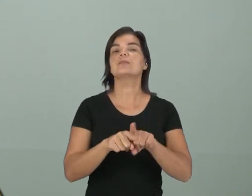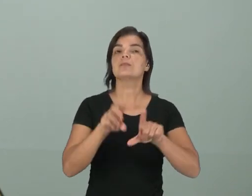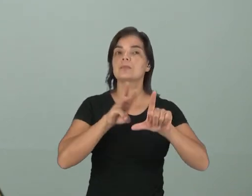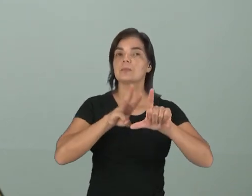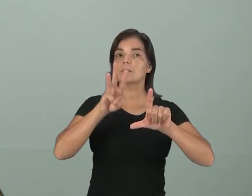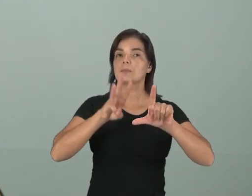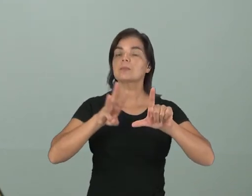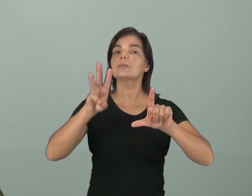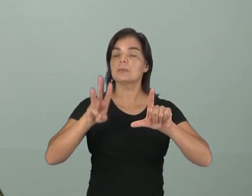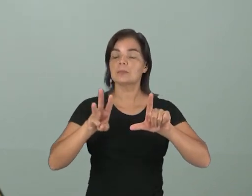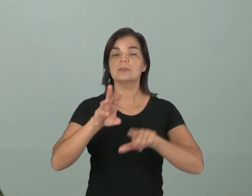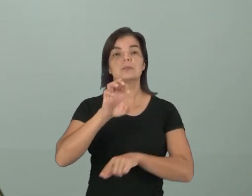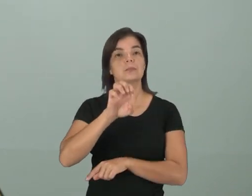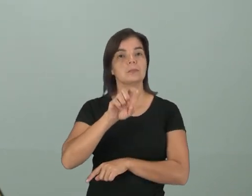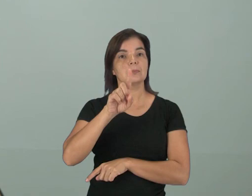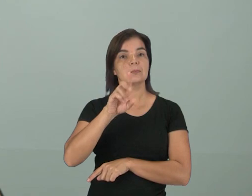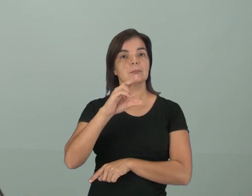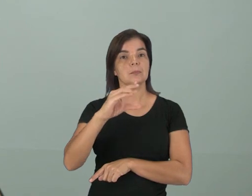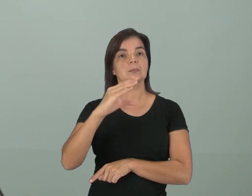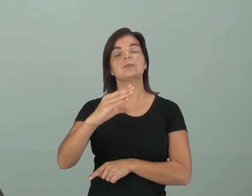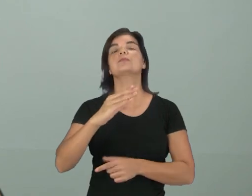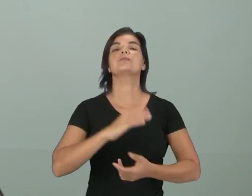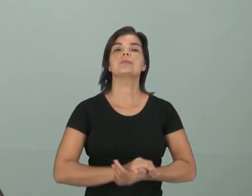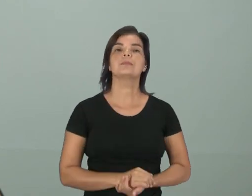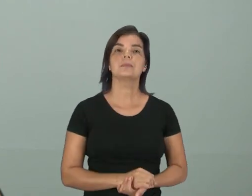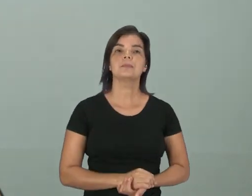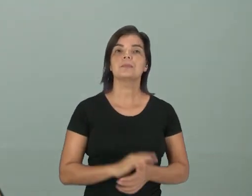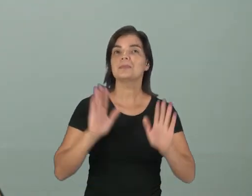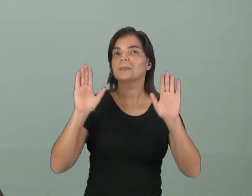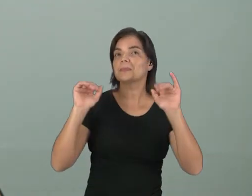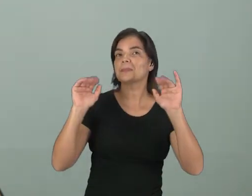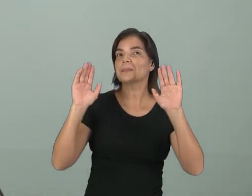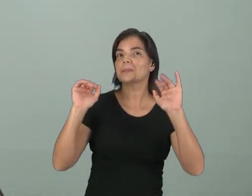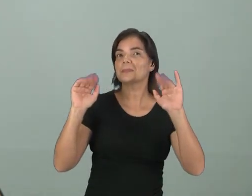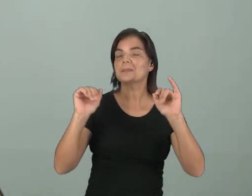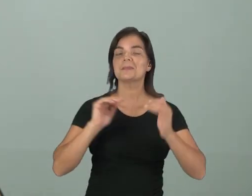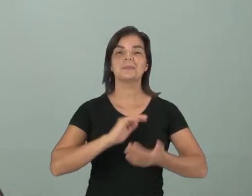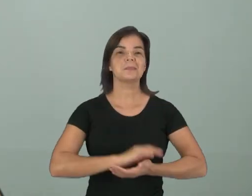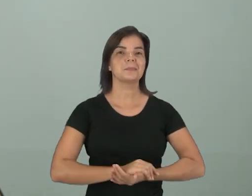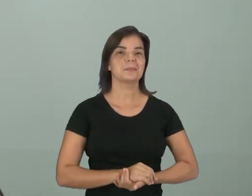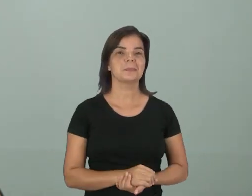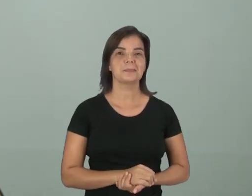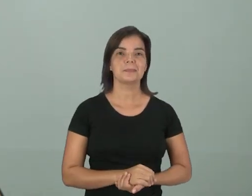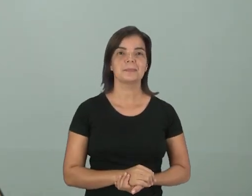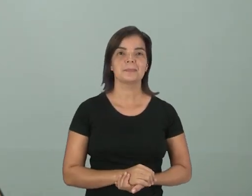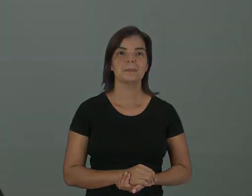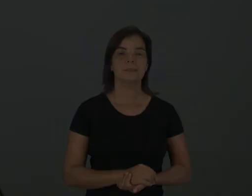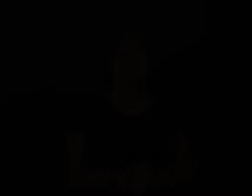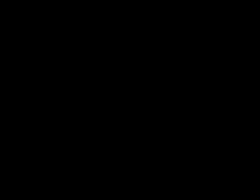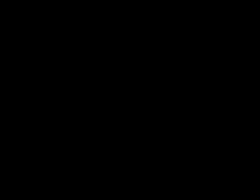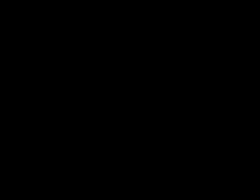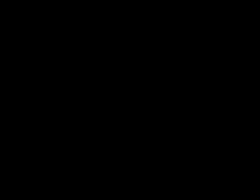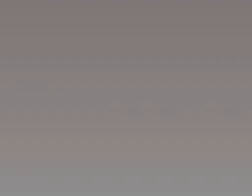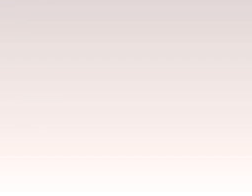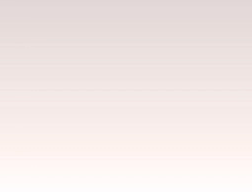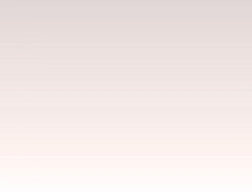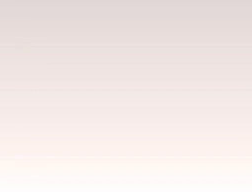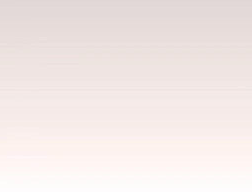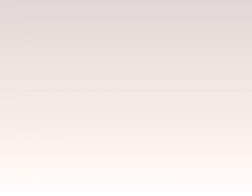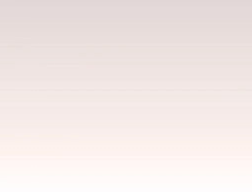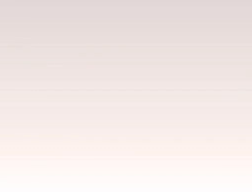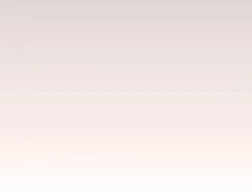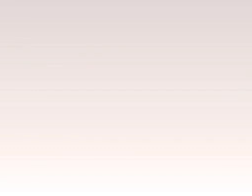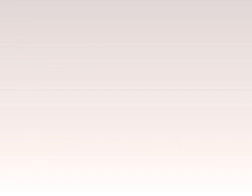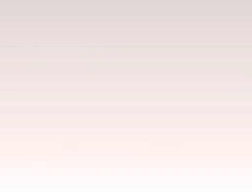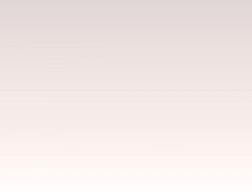você acessar a essa e outras aulas na nossa plataforma Eduque. Tchau, tchau e até a nossa próxima aula!